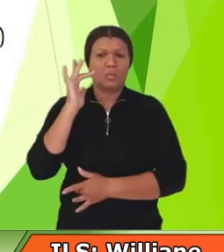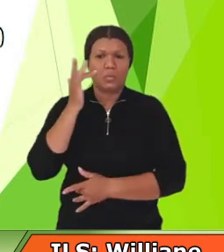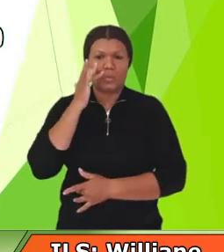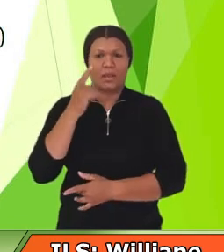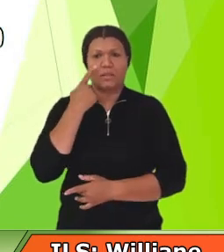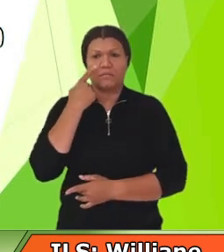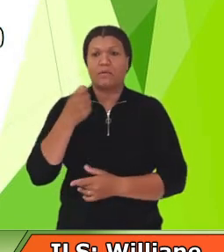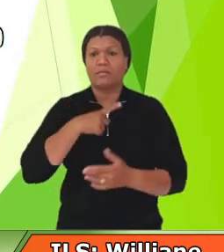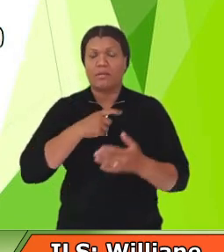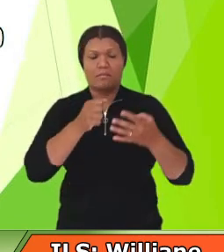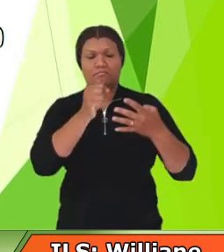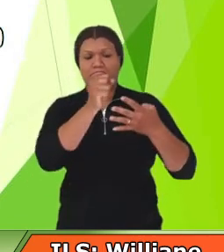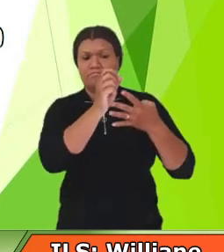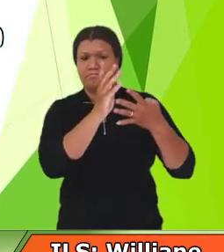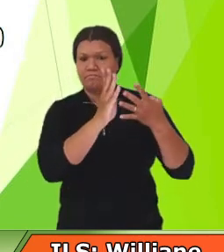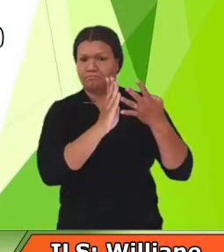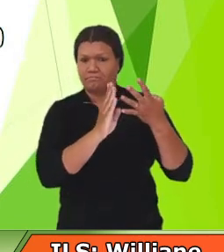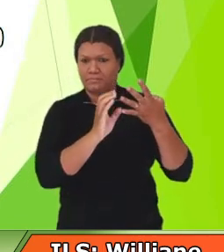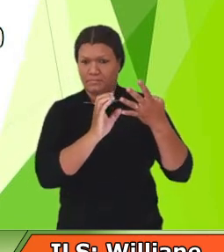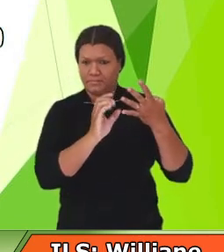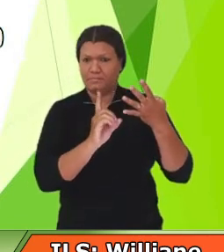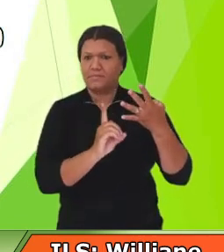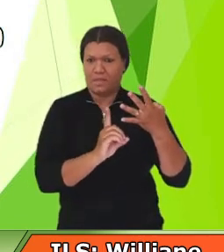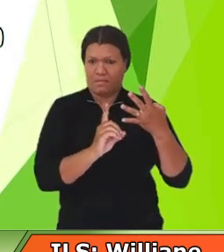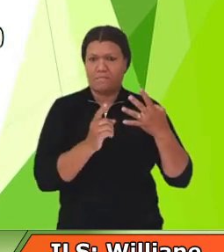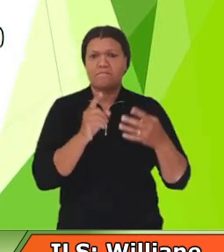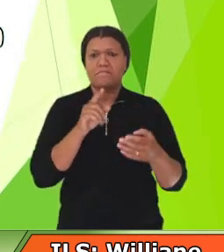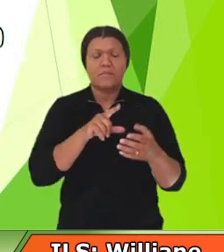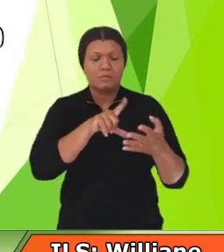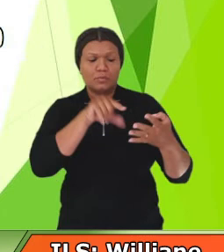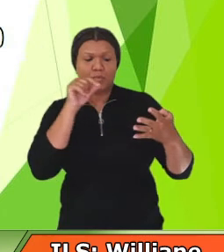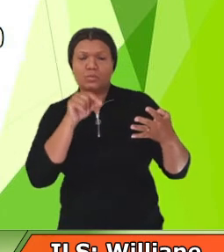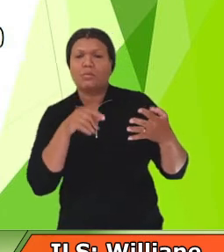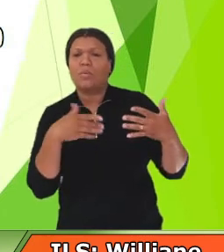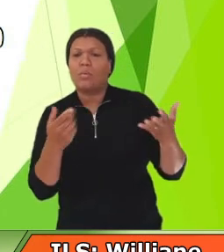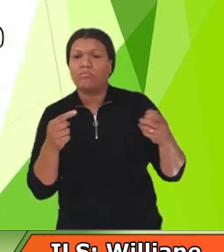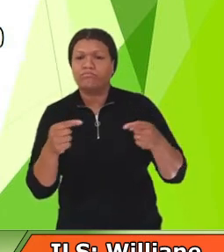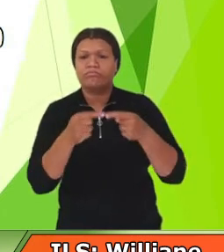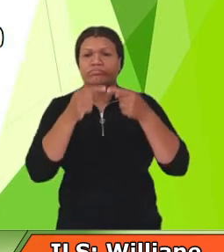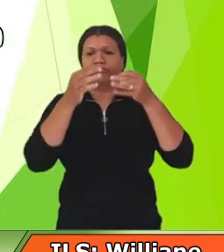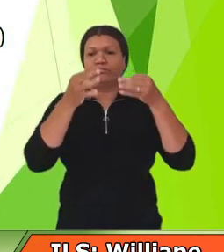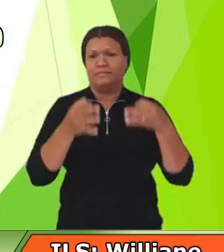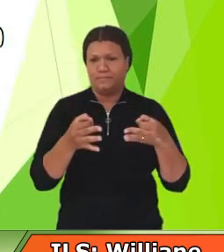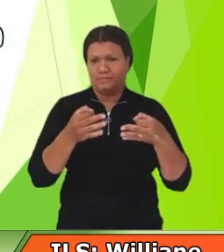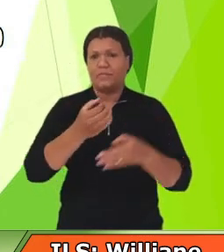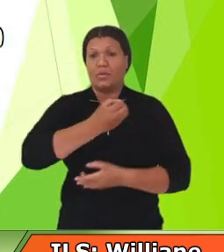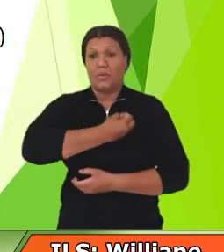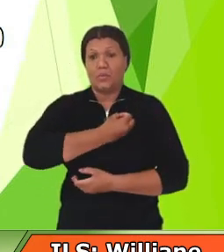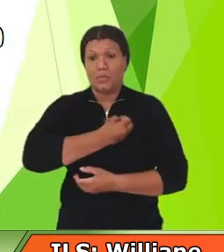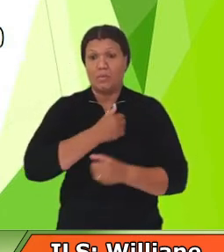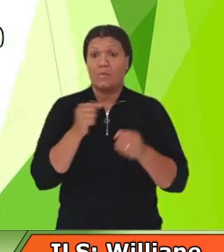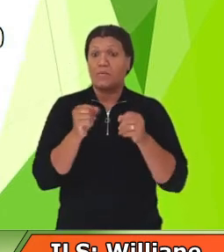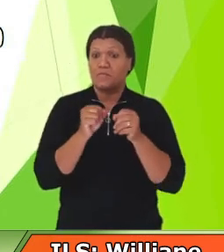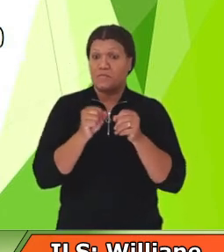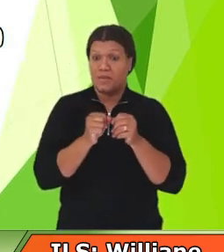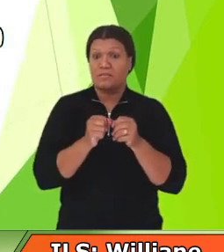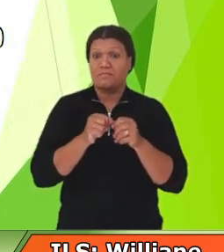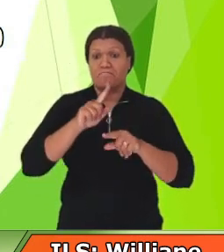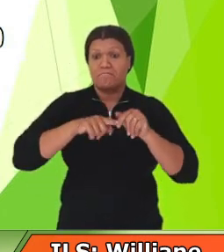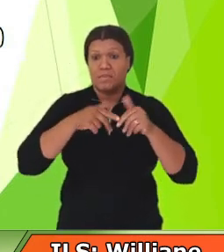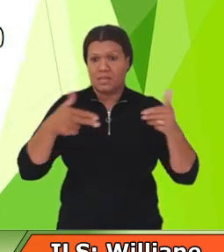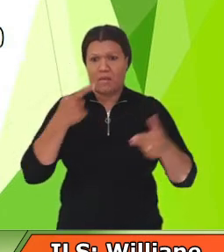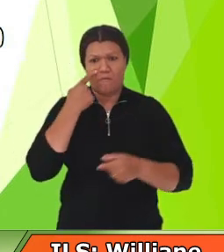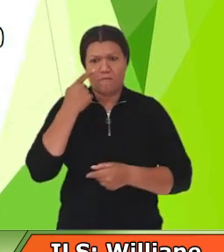temos algumas alternativas para marcar a composição deste número que foi feito com o material